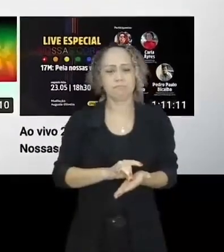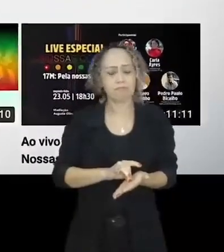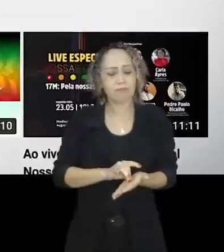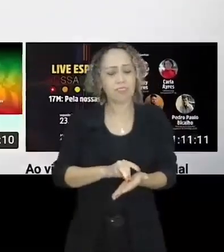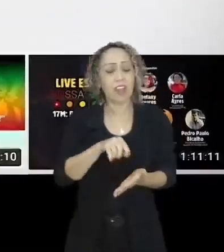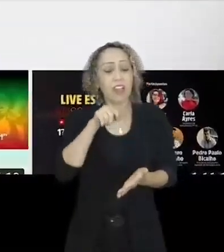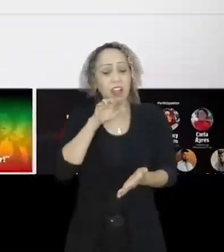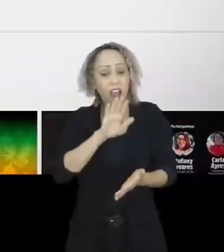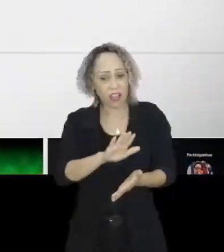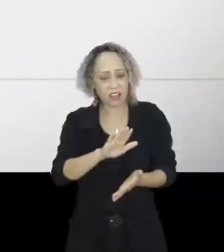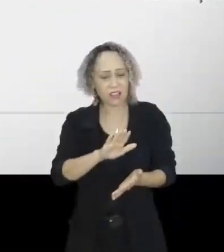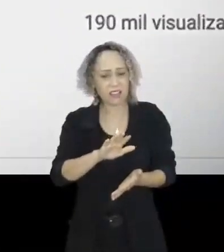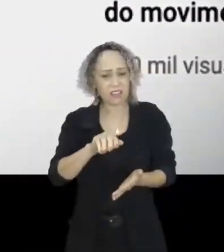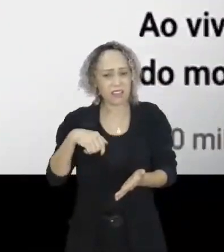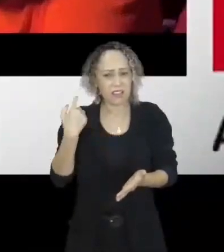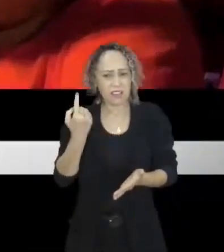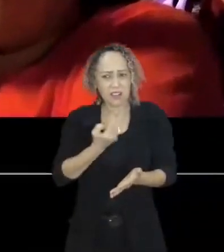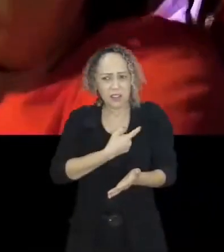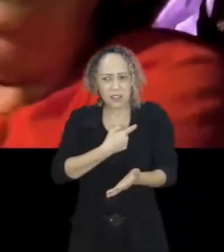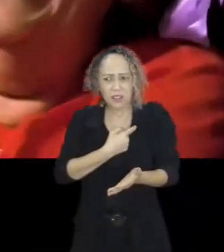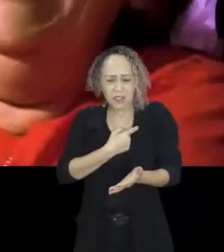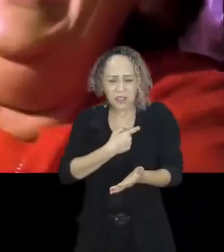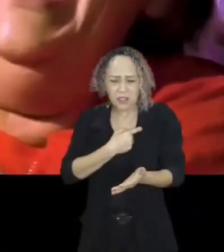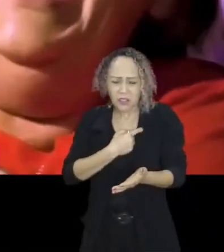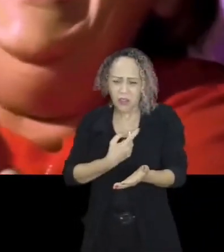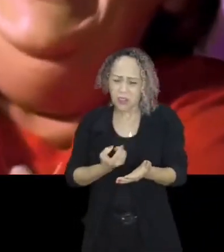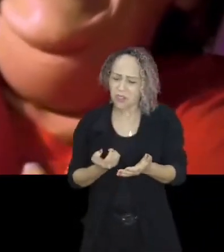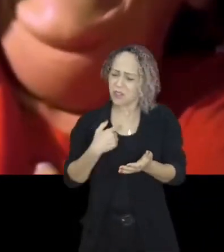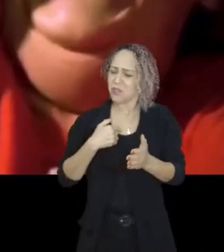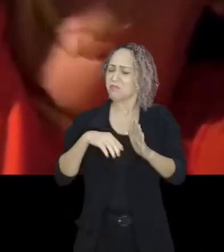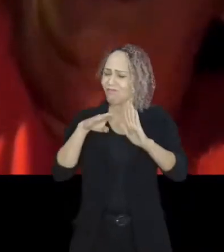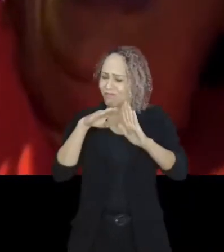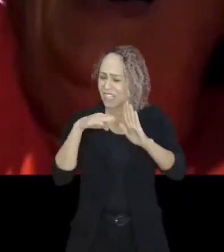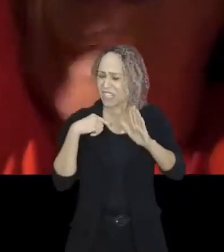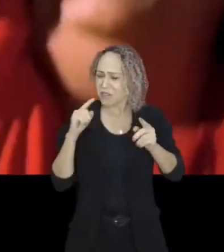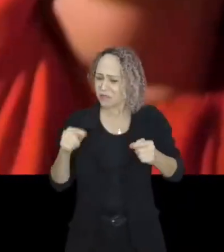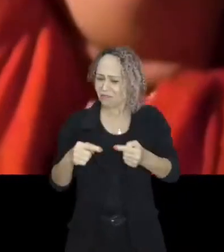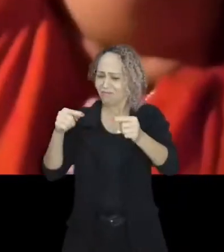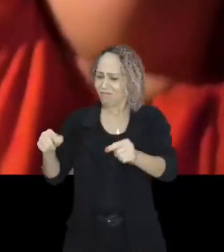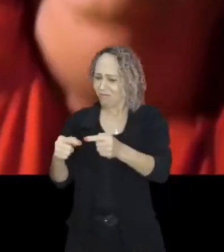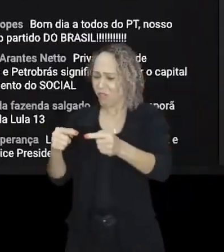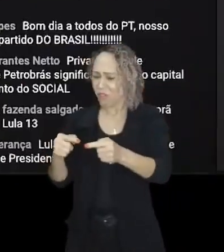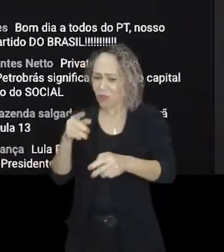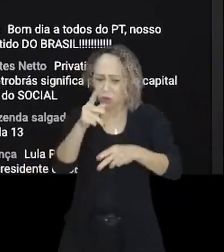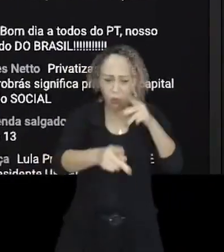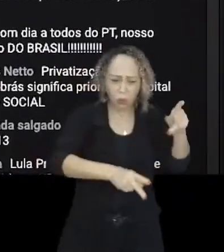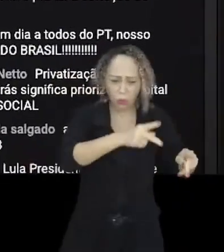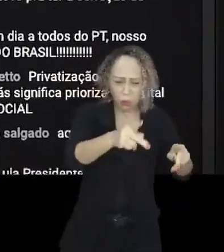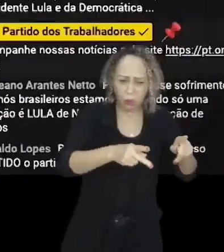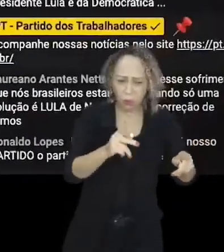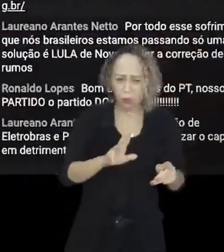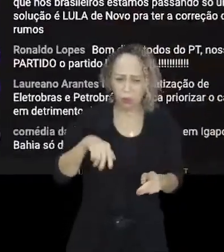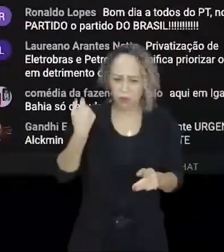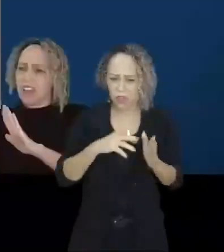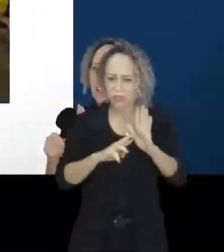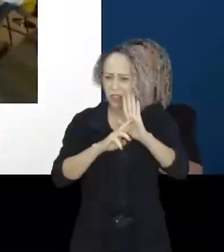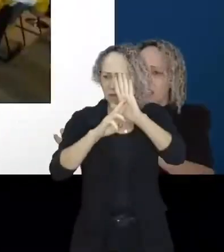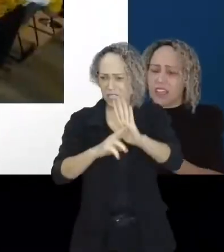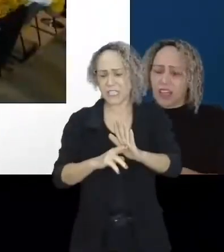Assim, pautamos e somos pautados pela voz das ruas e das redes.